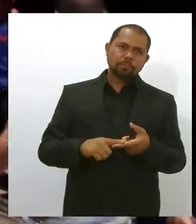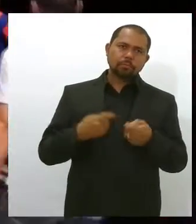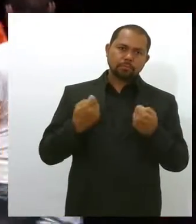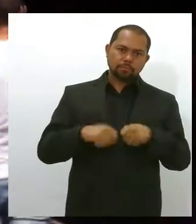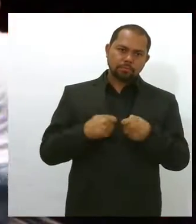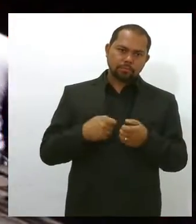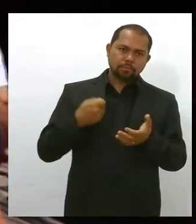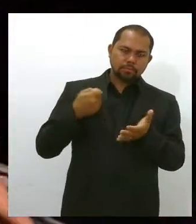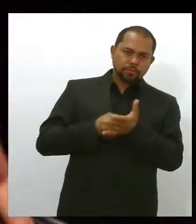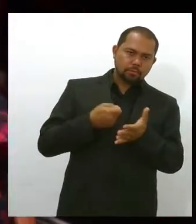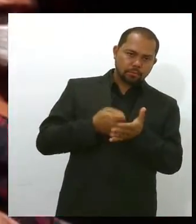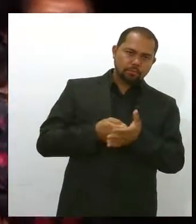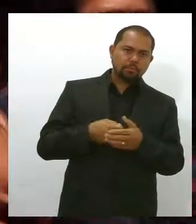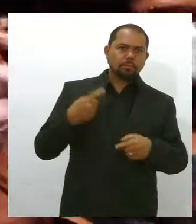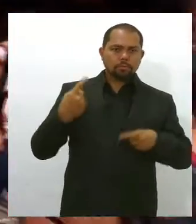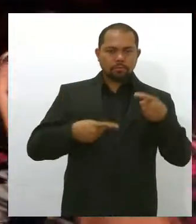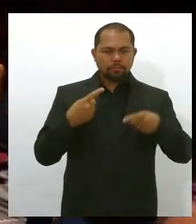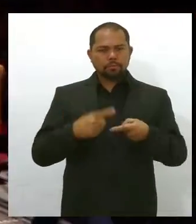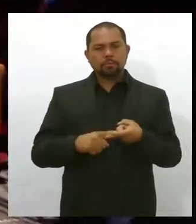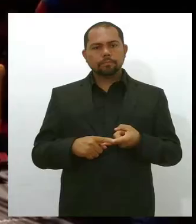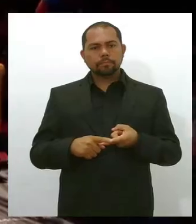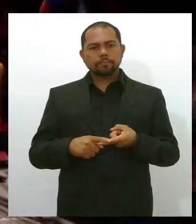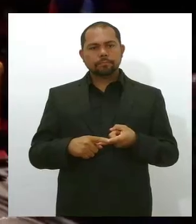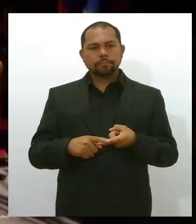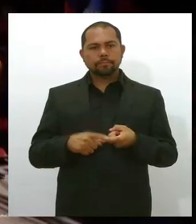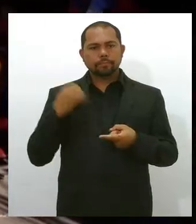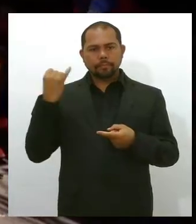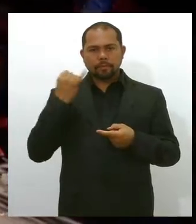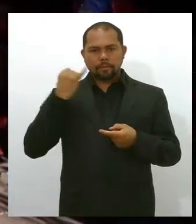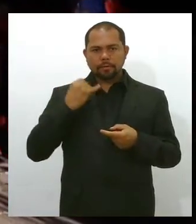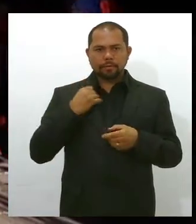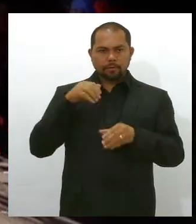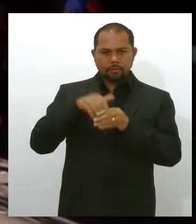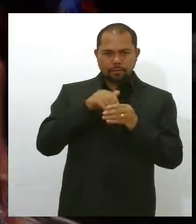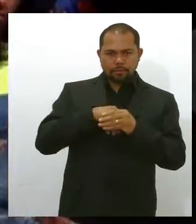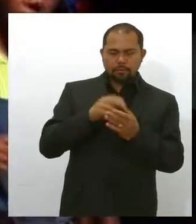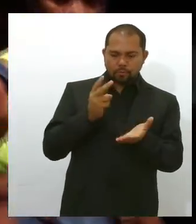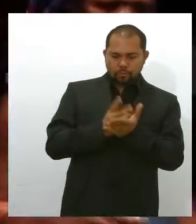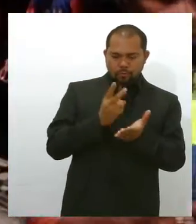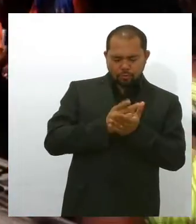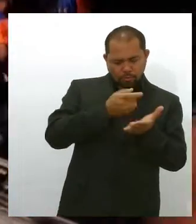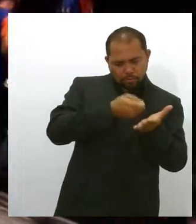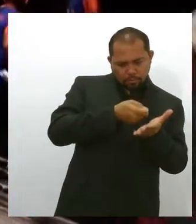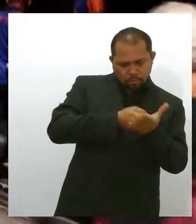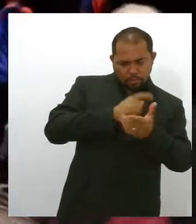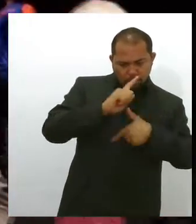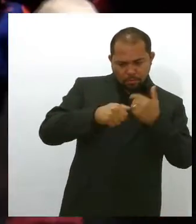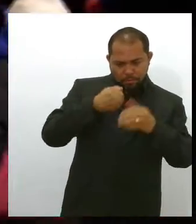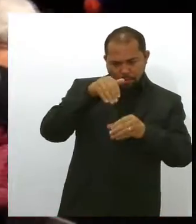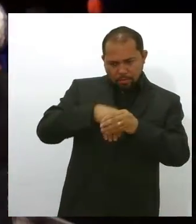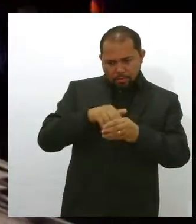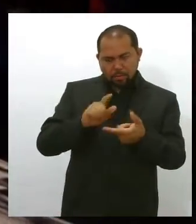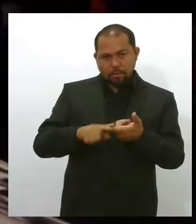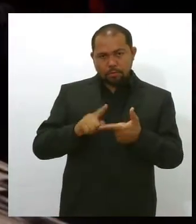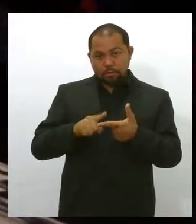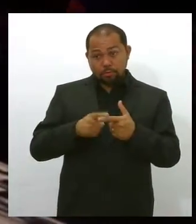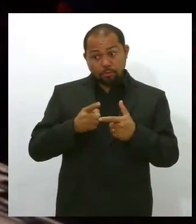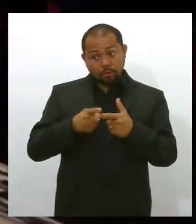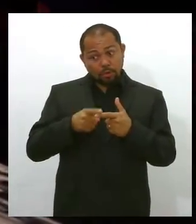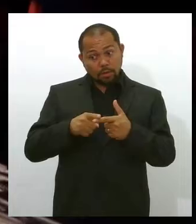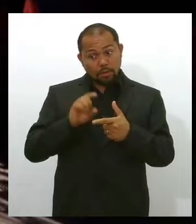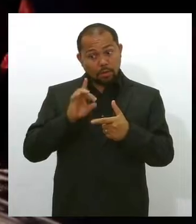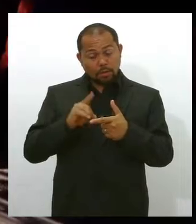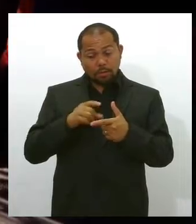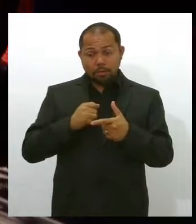muito importante que ele permaneça cobrando depois das eleições porque é somente assim que o vai fazer